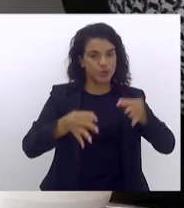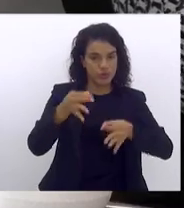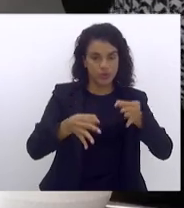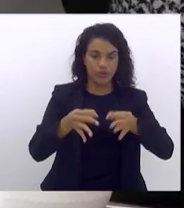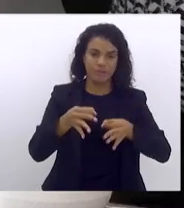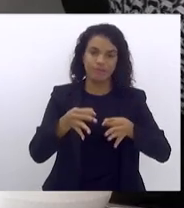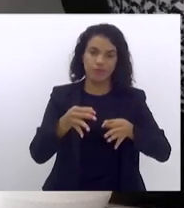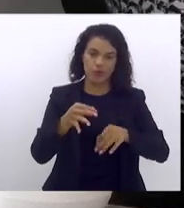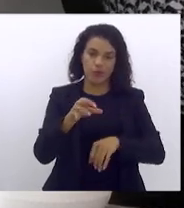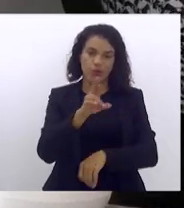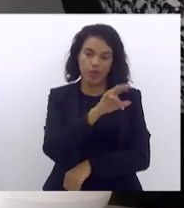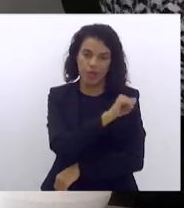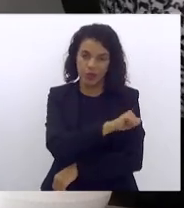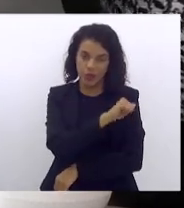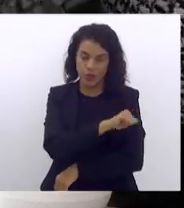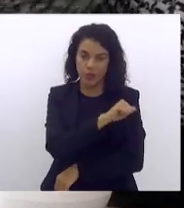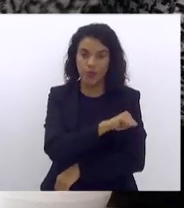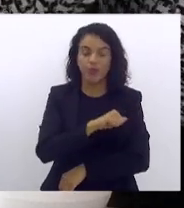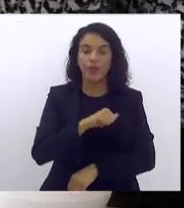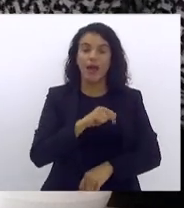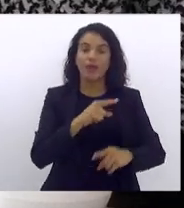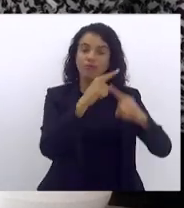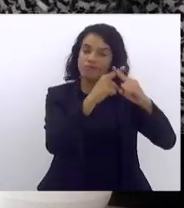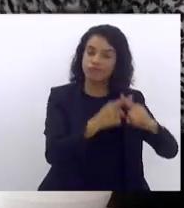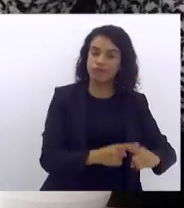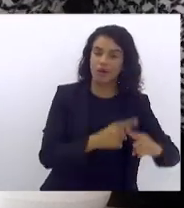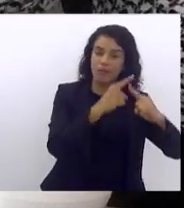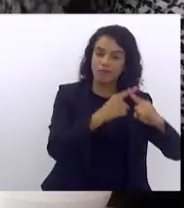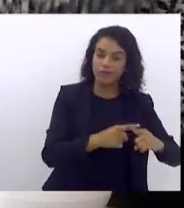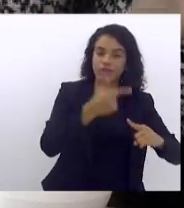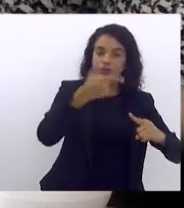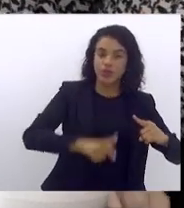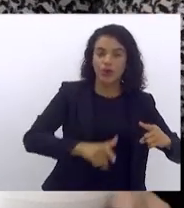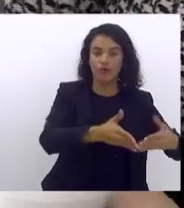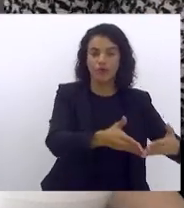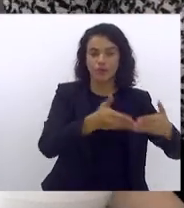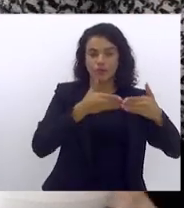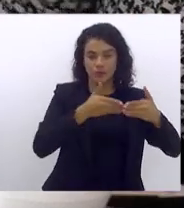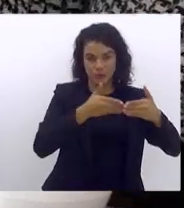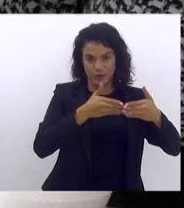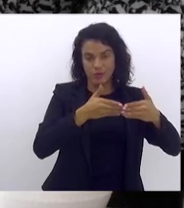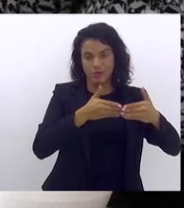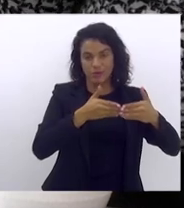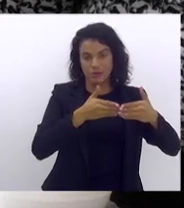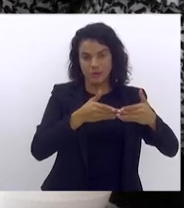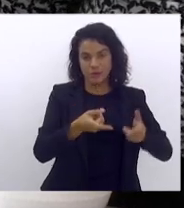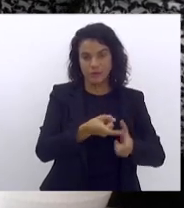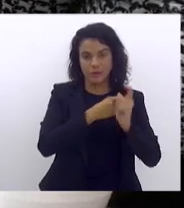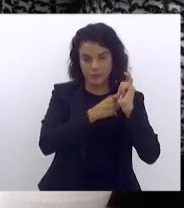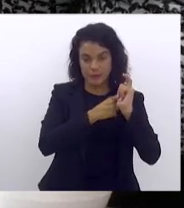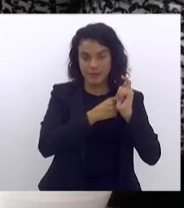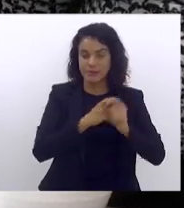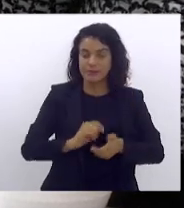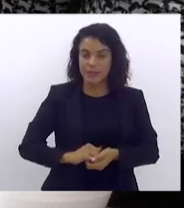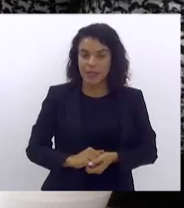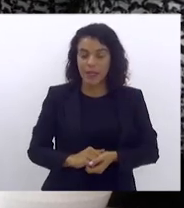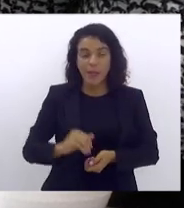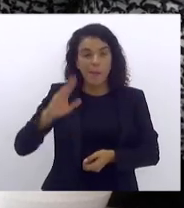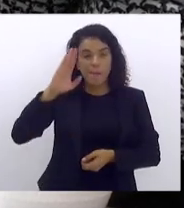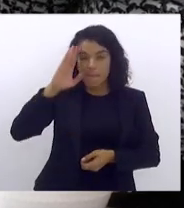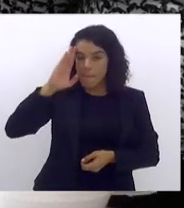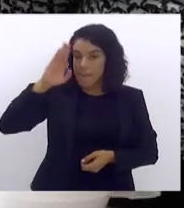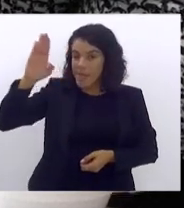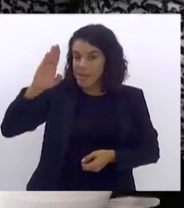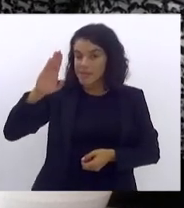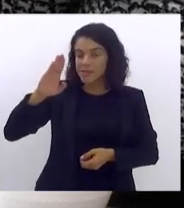Janeiro, as partidas foram novamente suspensas. E a maior fundamentação